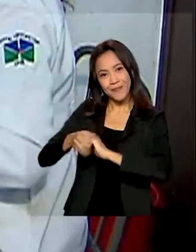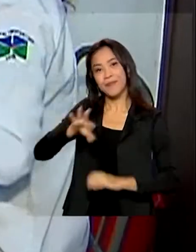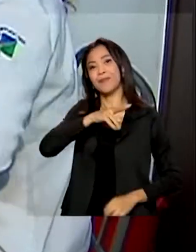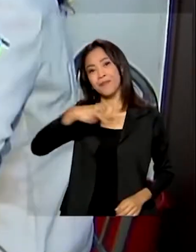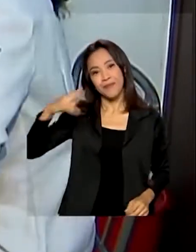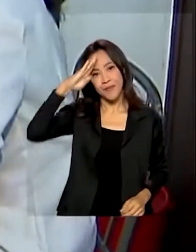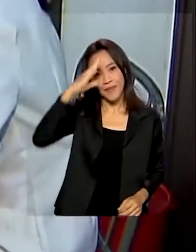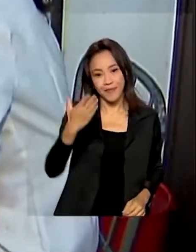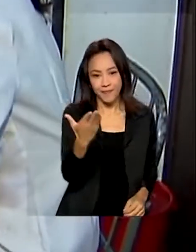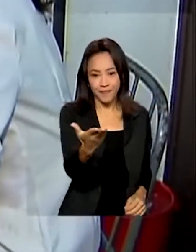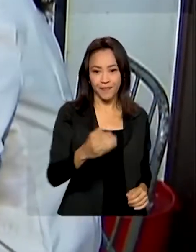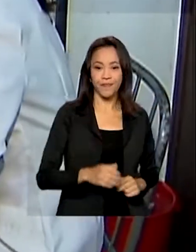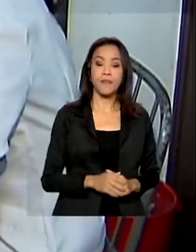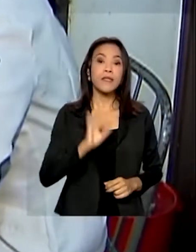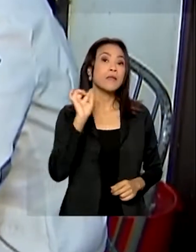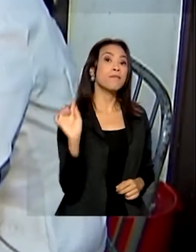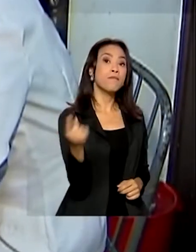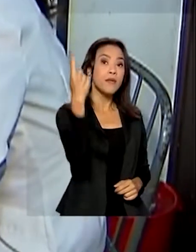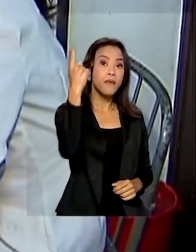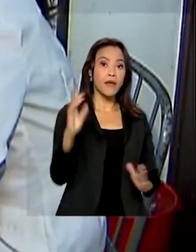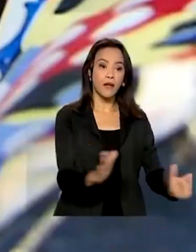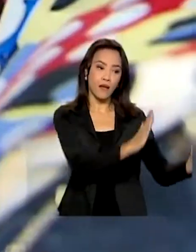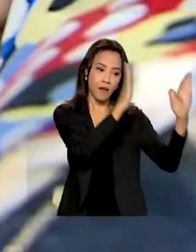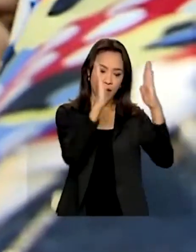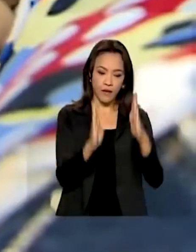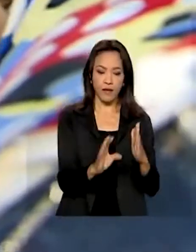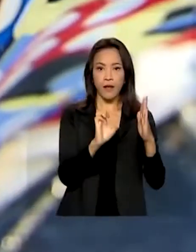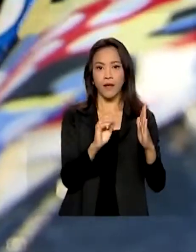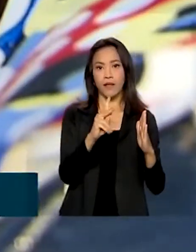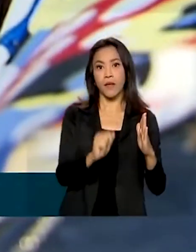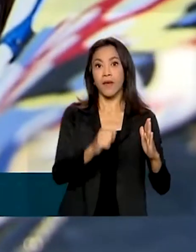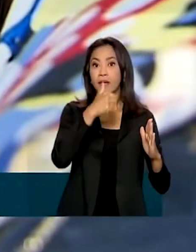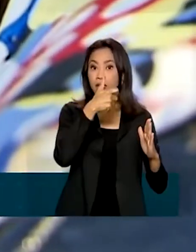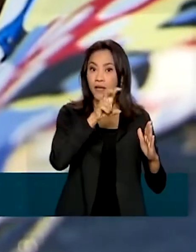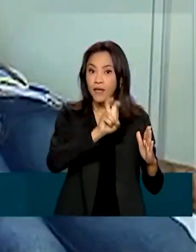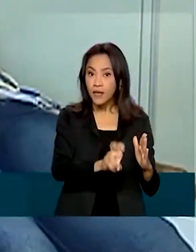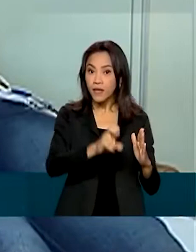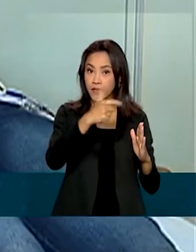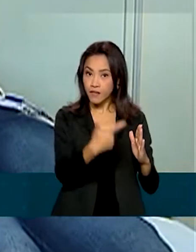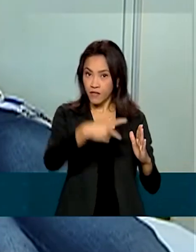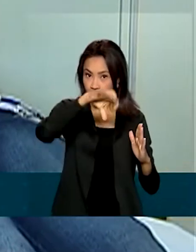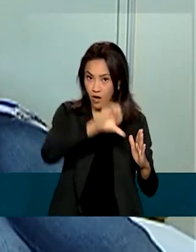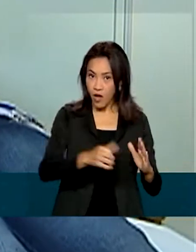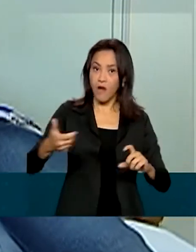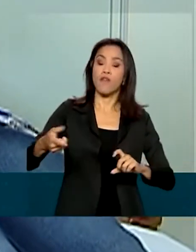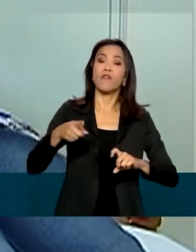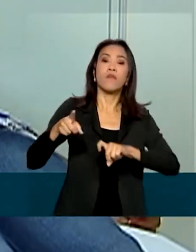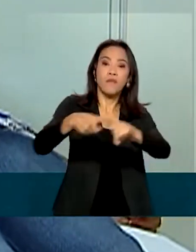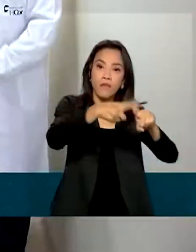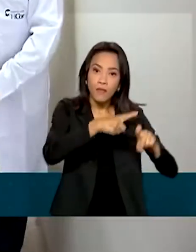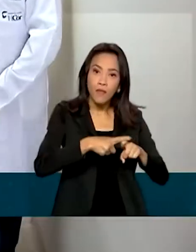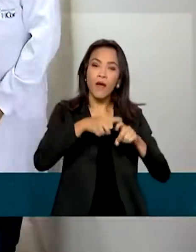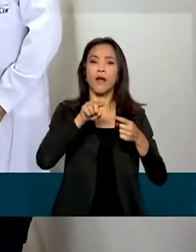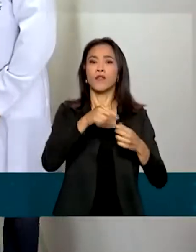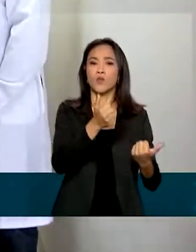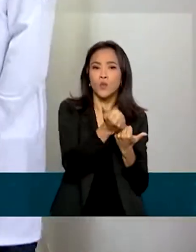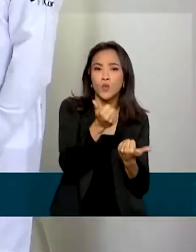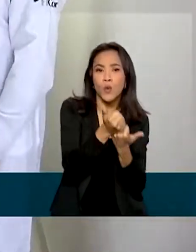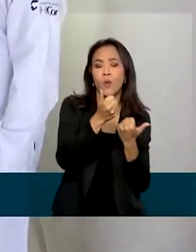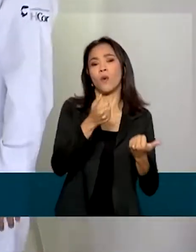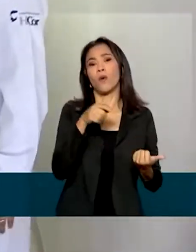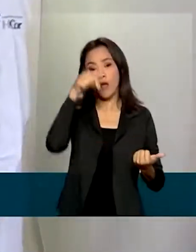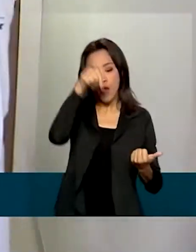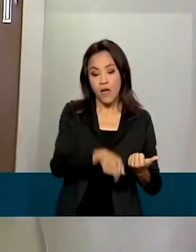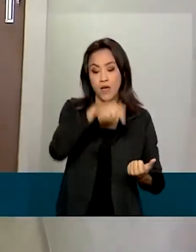e o governo federal anunciou em Dezoito de Abril a chegada dos primeiros profissionais de saúde para o programa médicos pelo